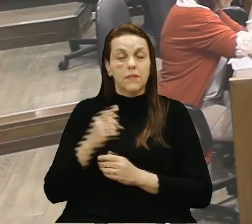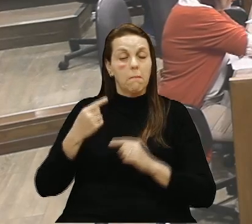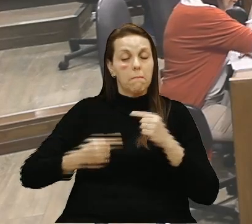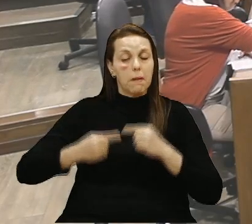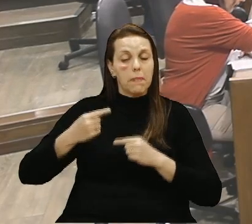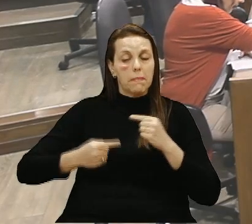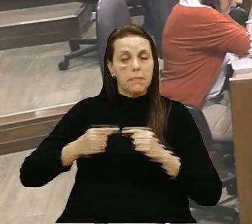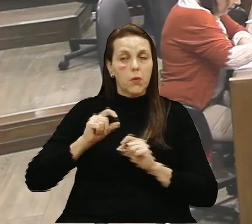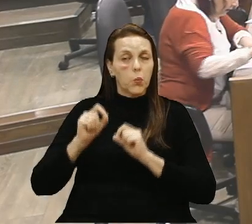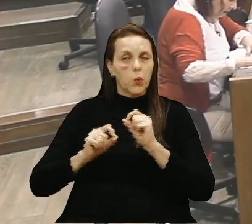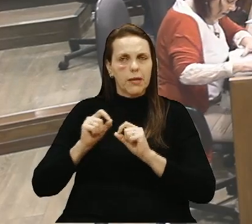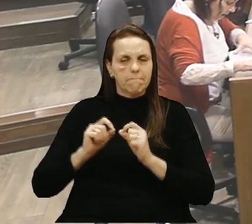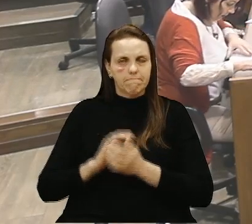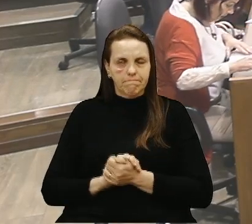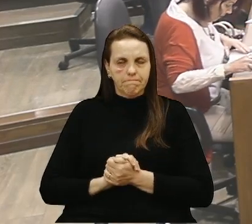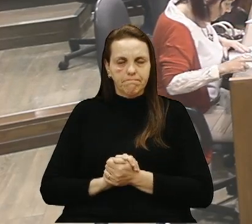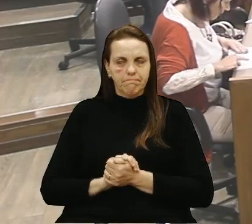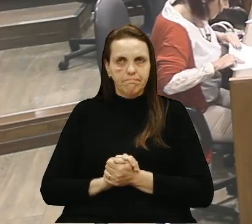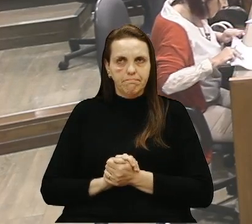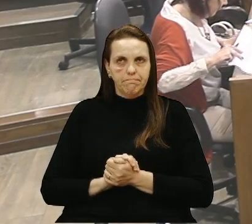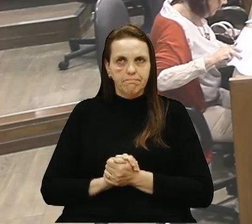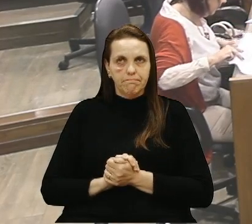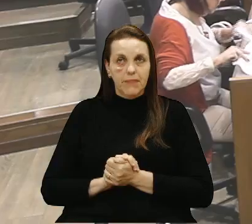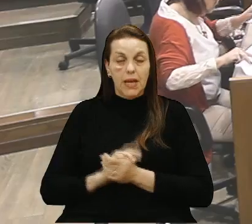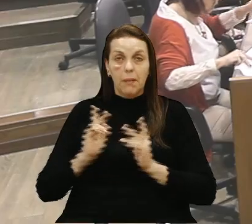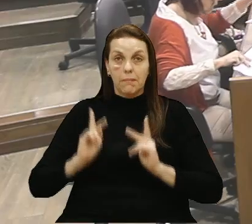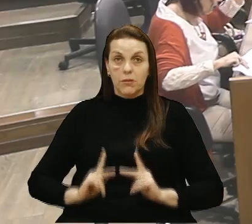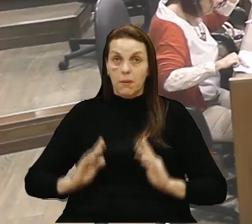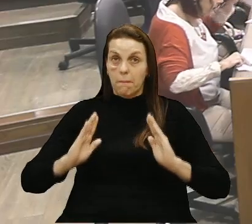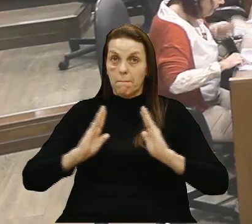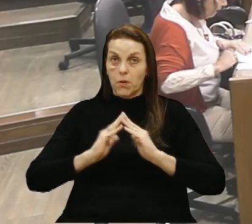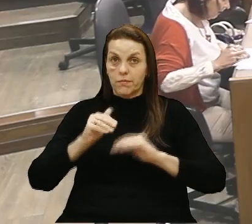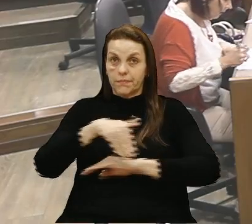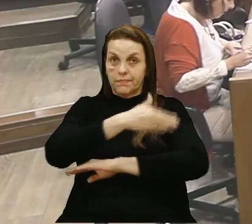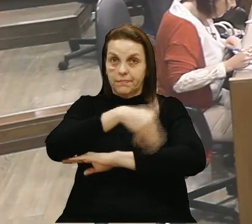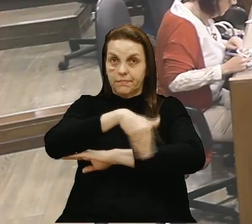seguinte situação: a questão dos moradores de rua, né,